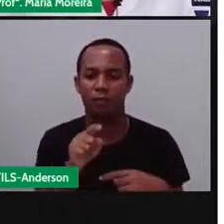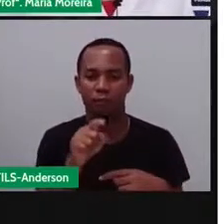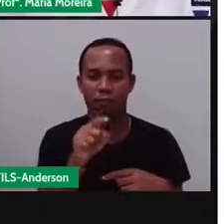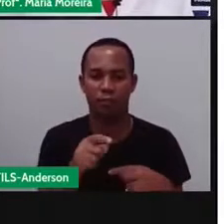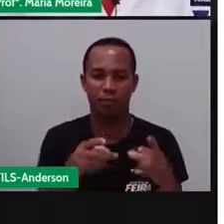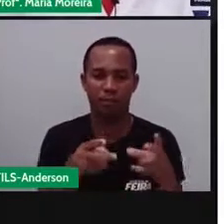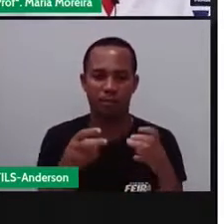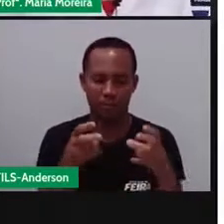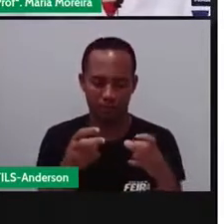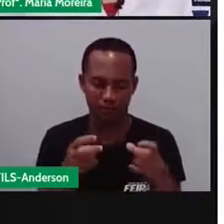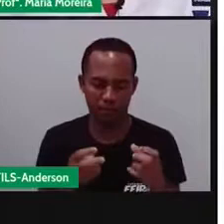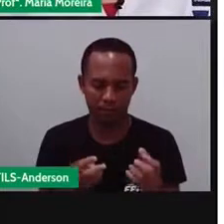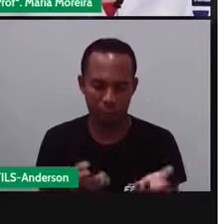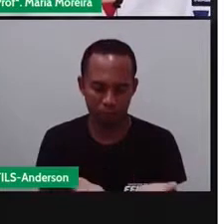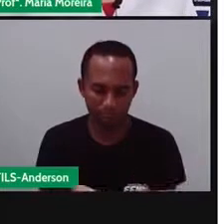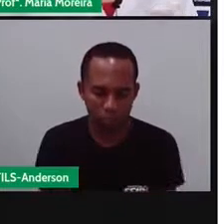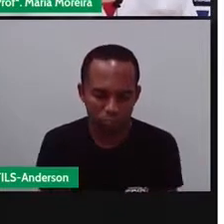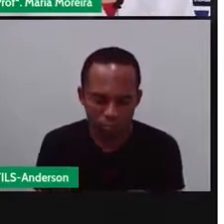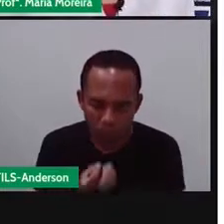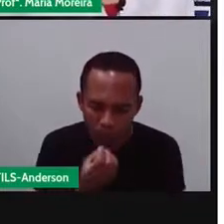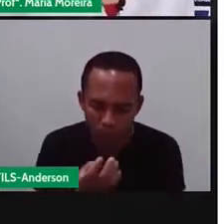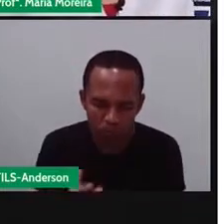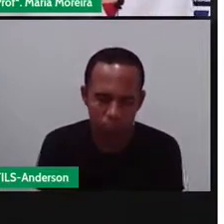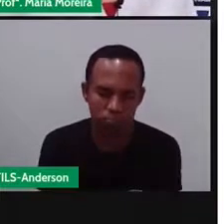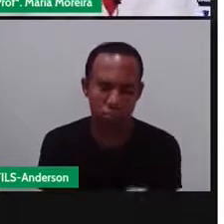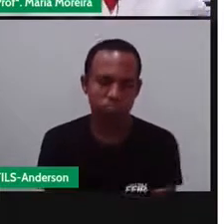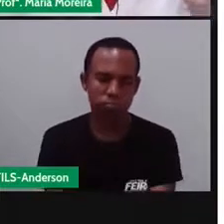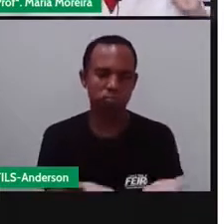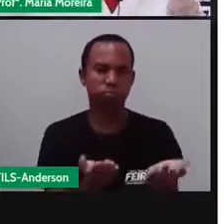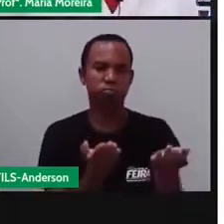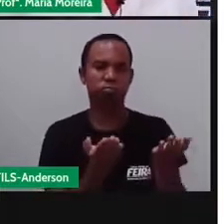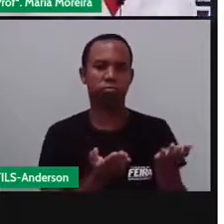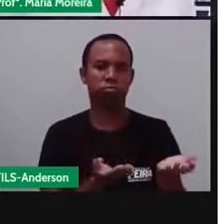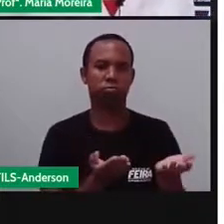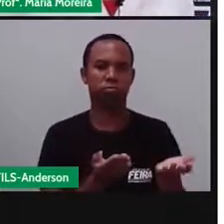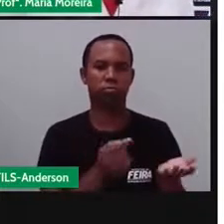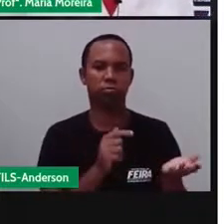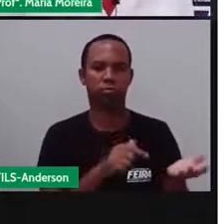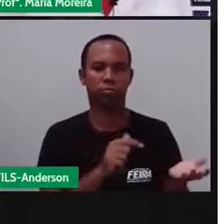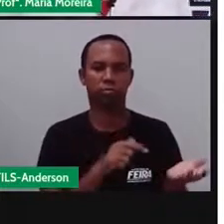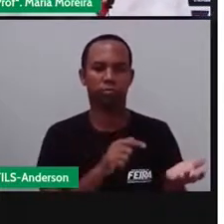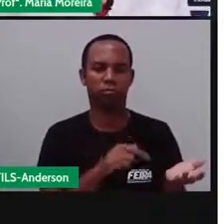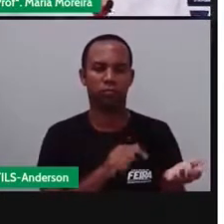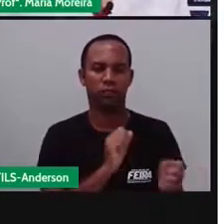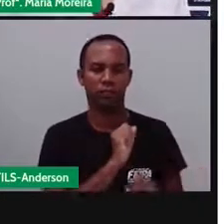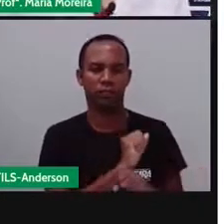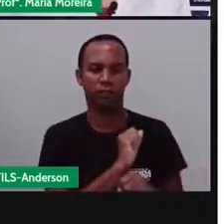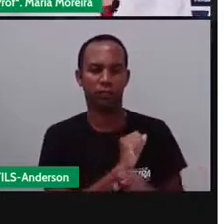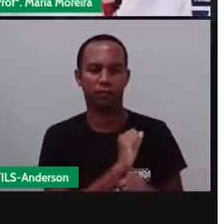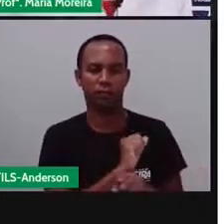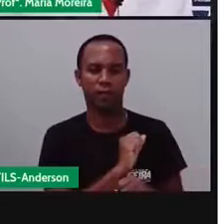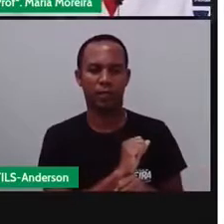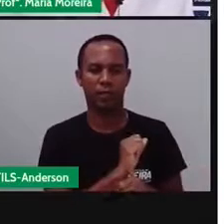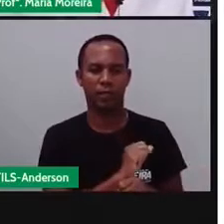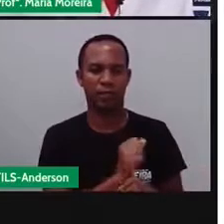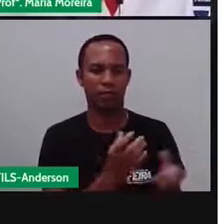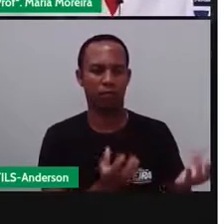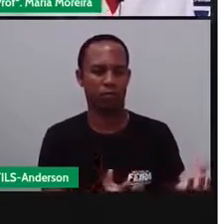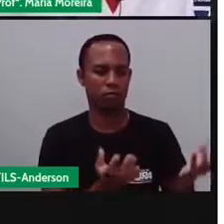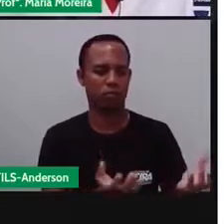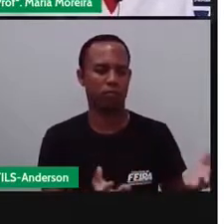está assado, pede ajuda da mamãe, do papai ou do responsável, retira do forno, espere amornar e